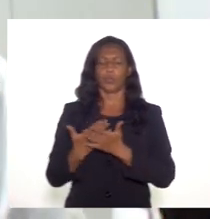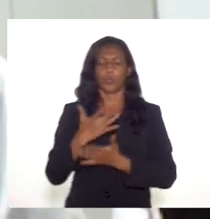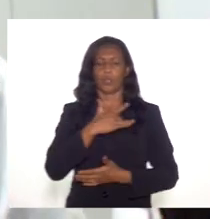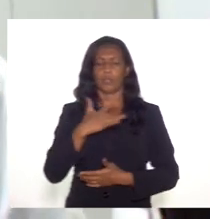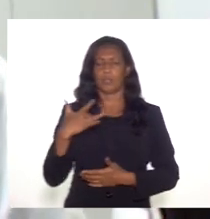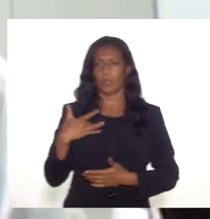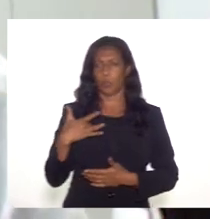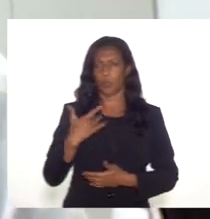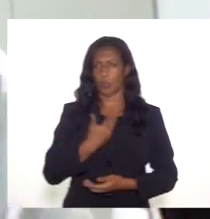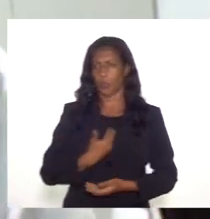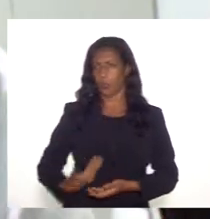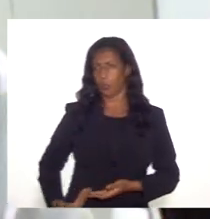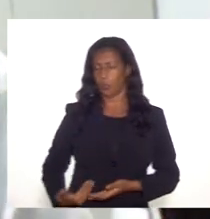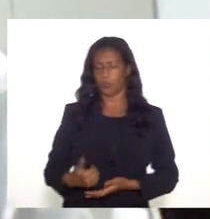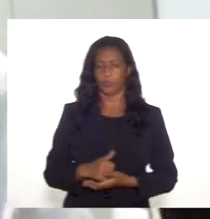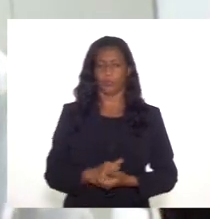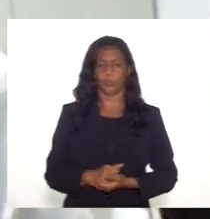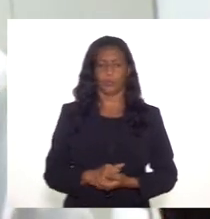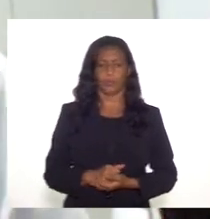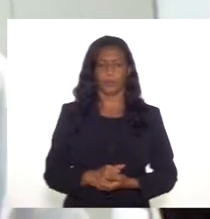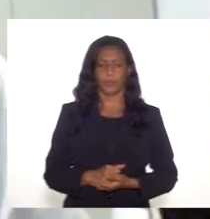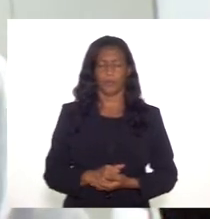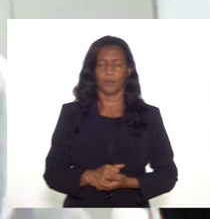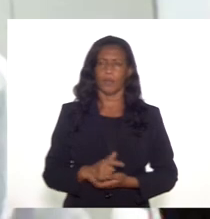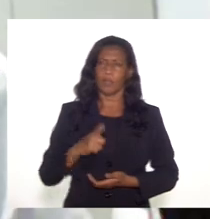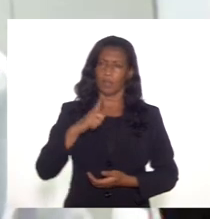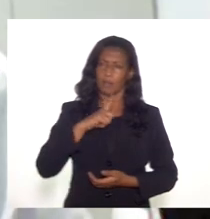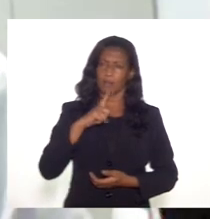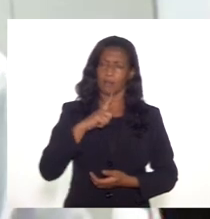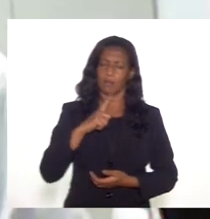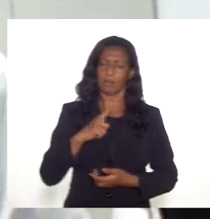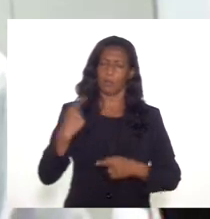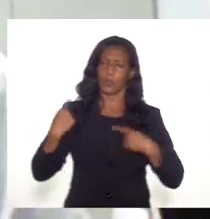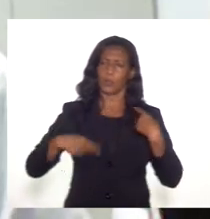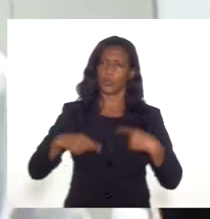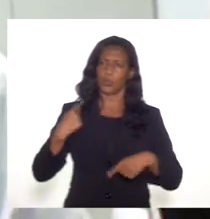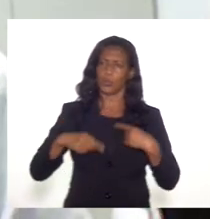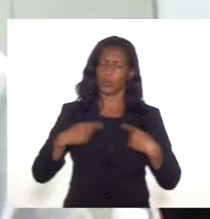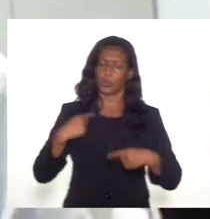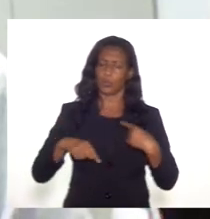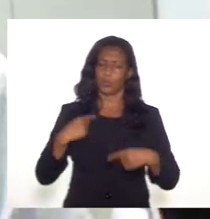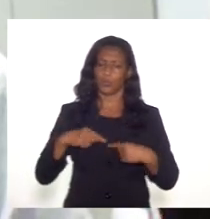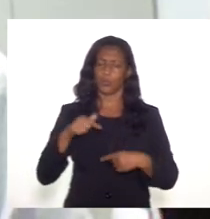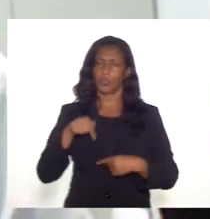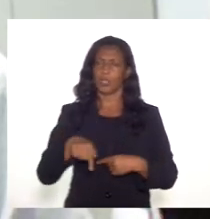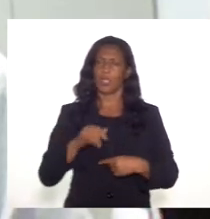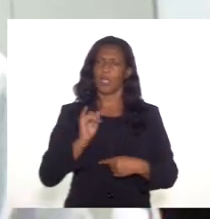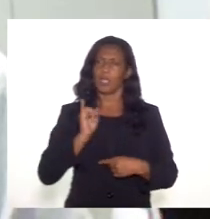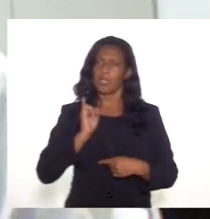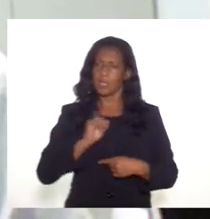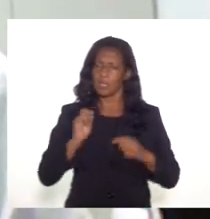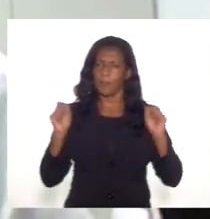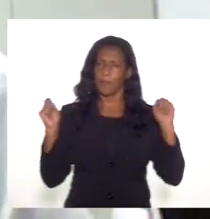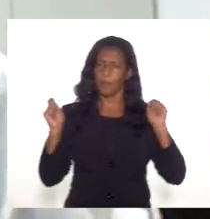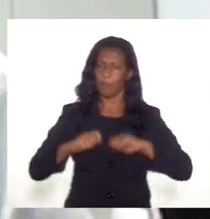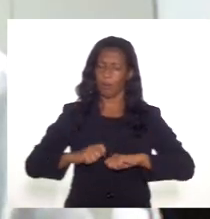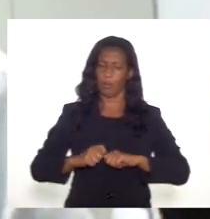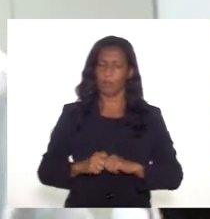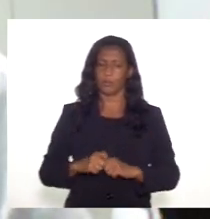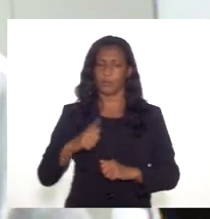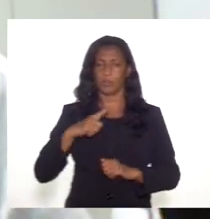Pública essa semana e demandou a gente discutir aqui se poderia ter uma